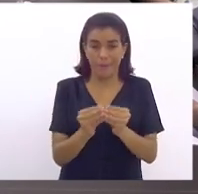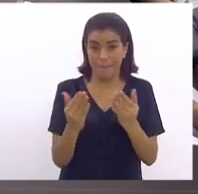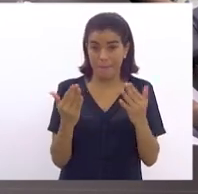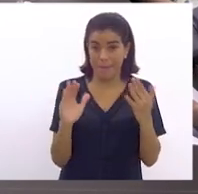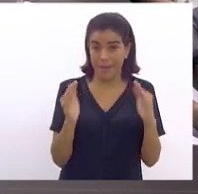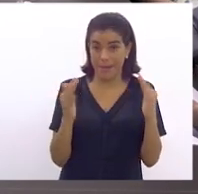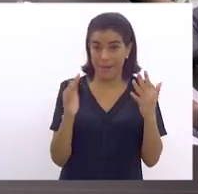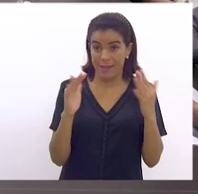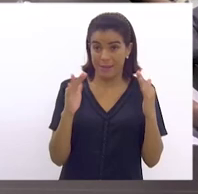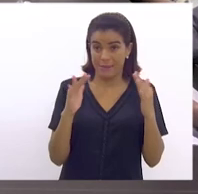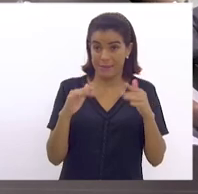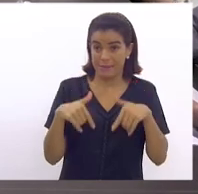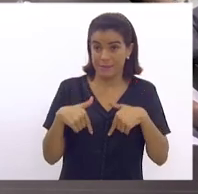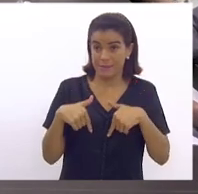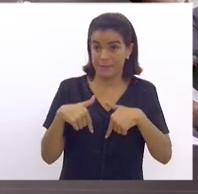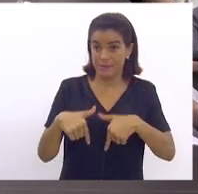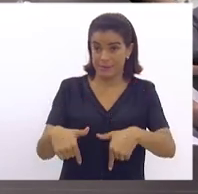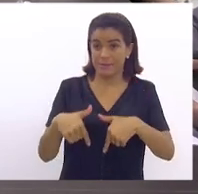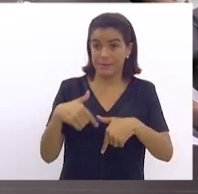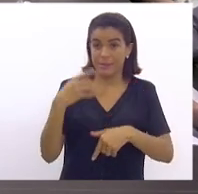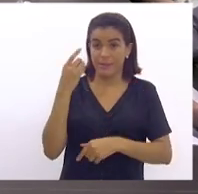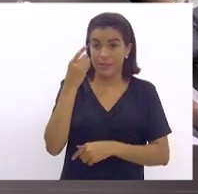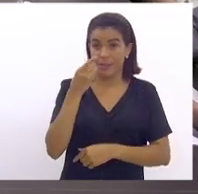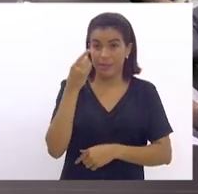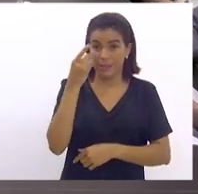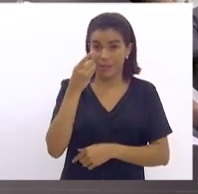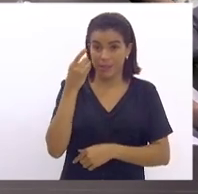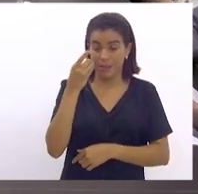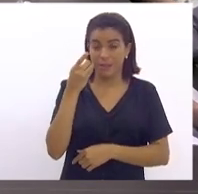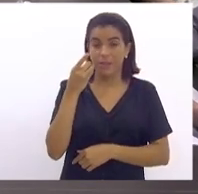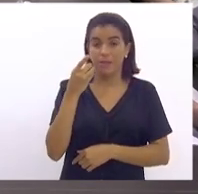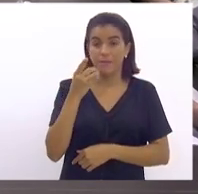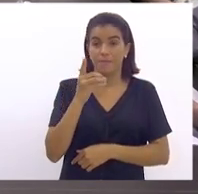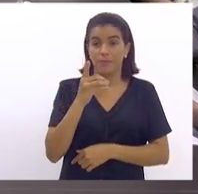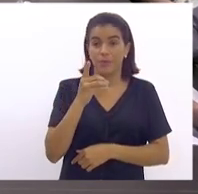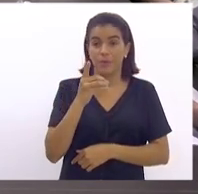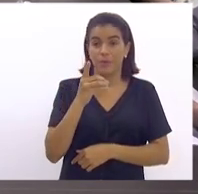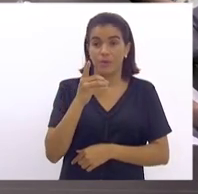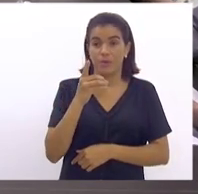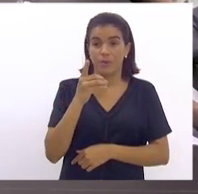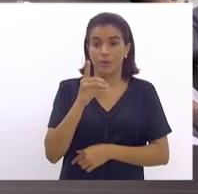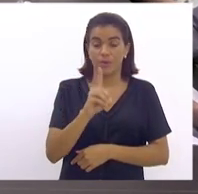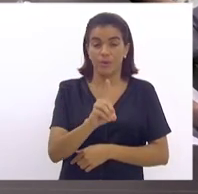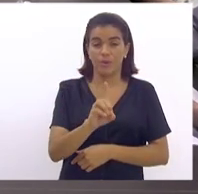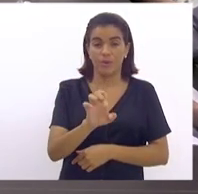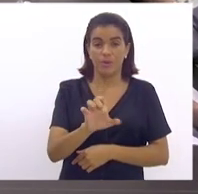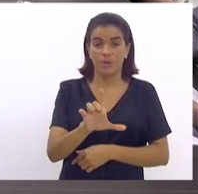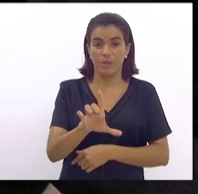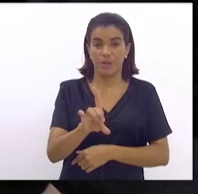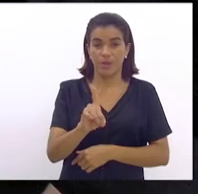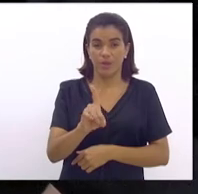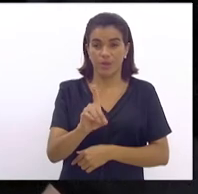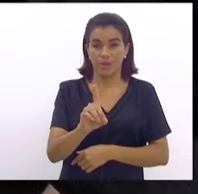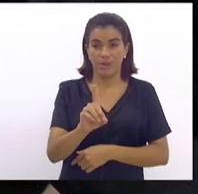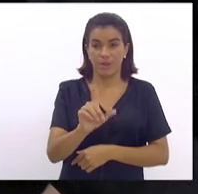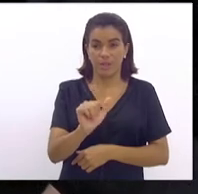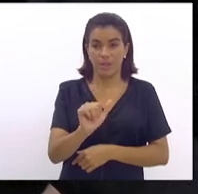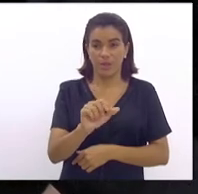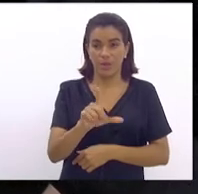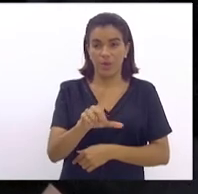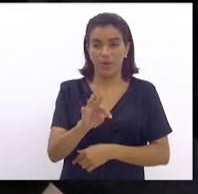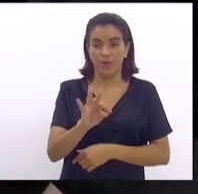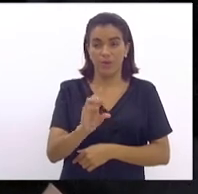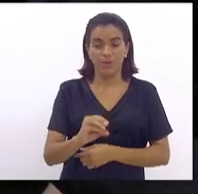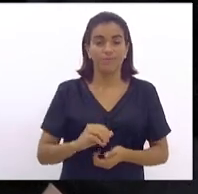parabenizar aqui a iniciativa do deputado doutor Deodalto e também do nosso nobre